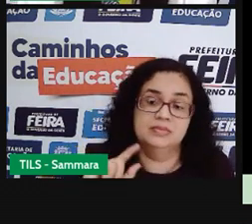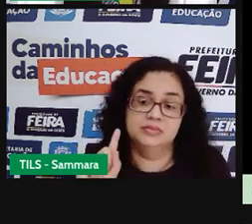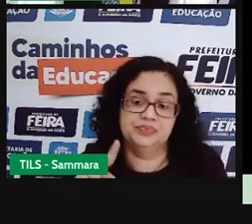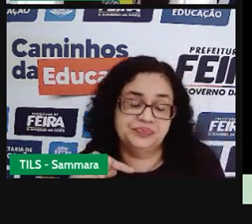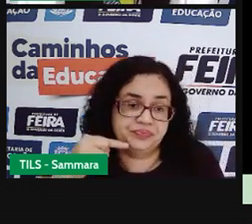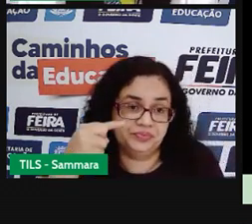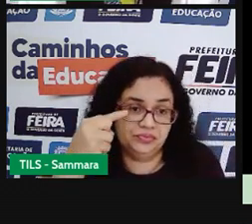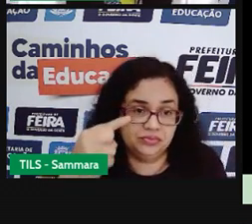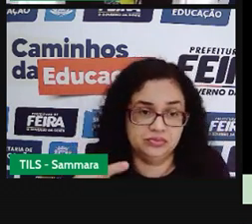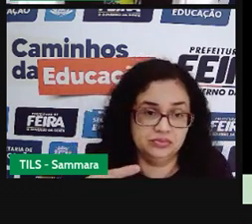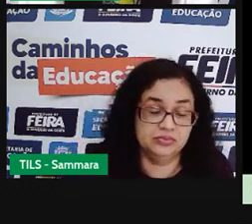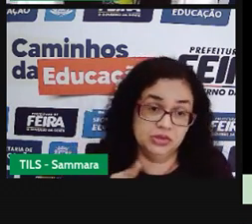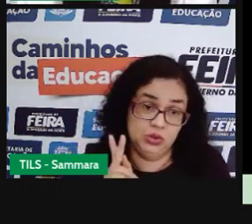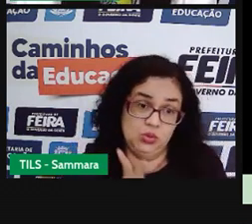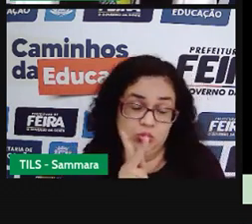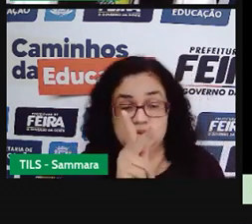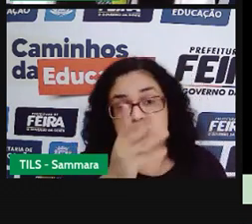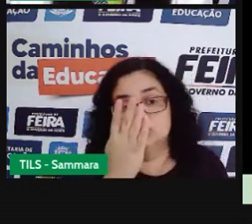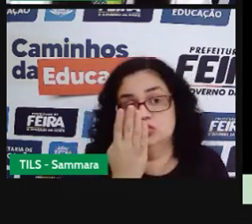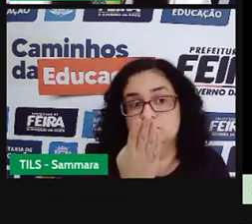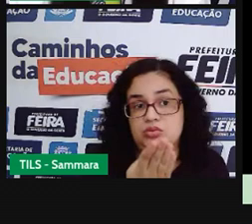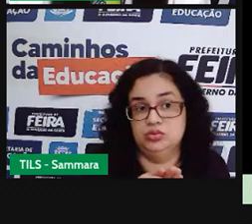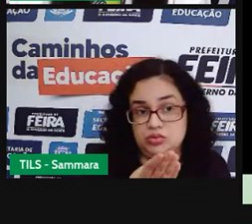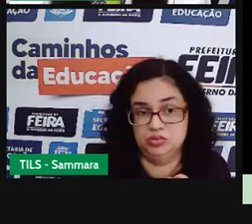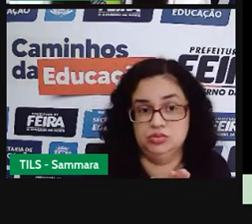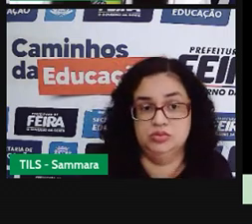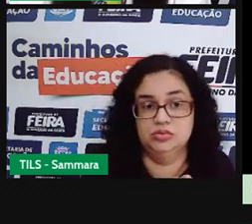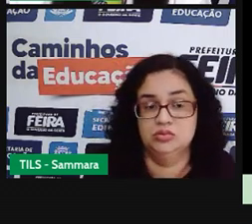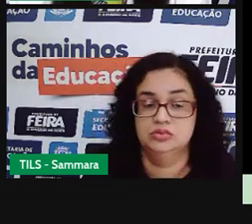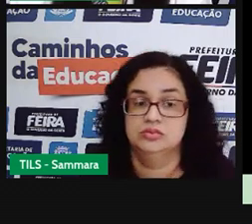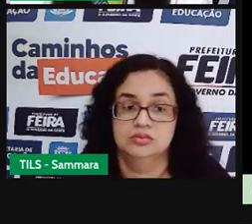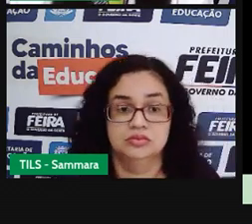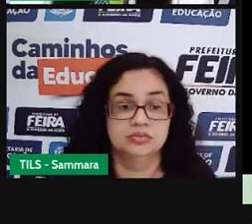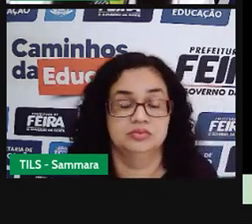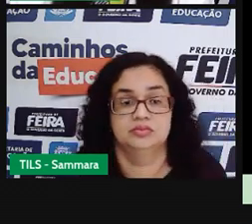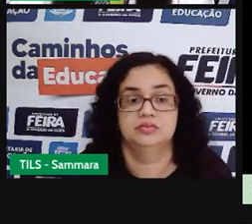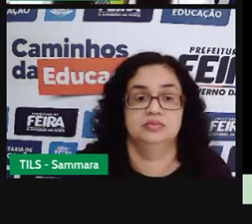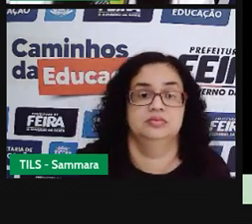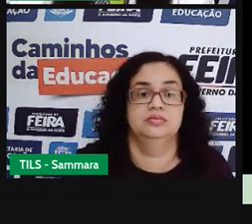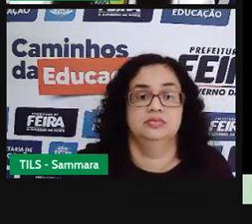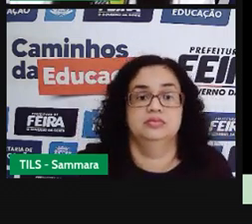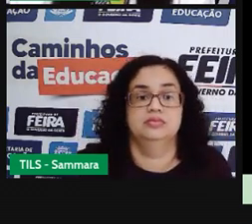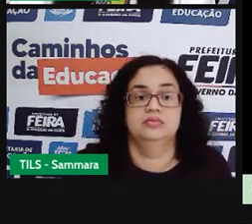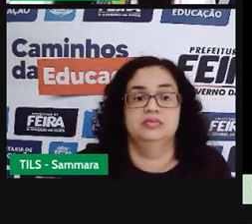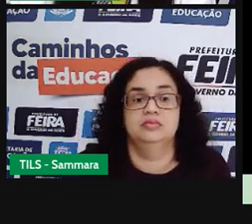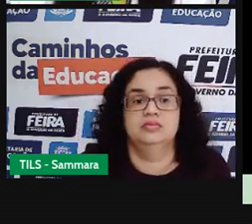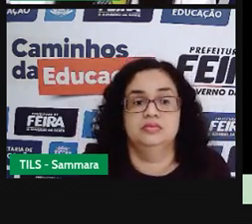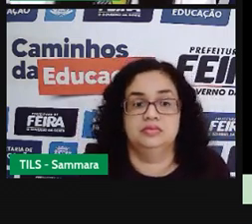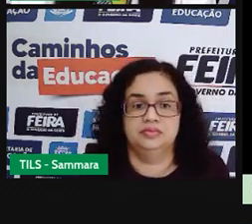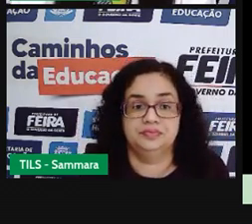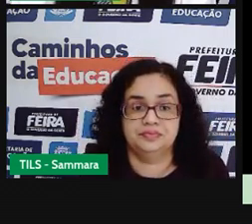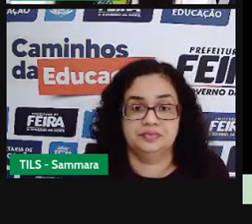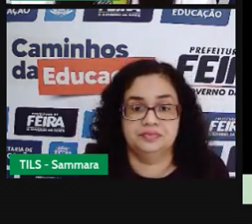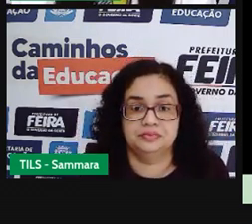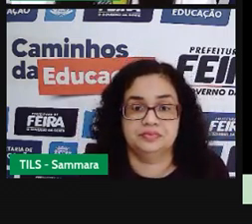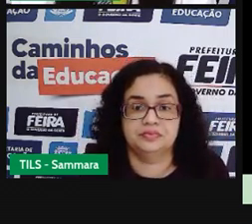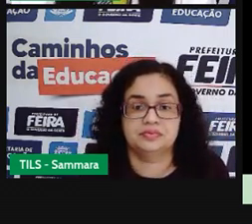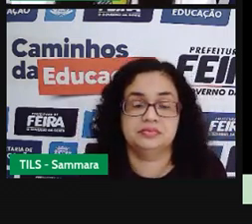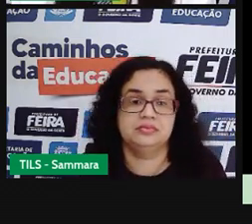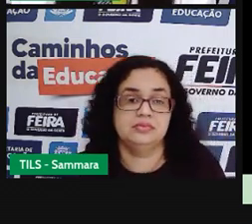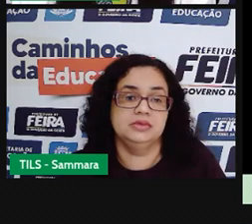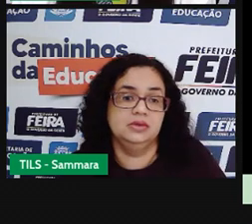aula como é que essas figuras planas se organizam para formar os sólidos mas assim o que a gente pode observar